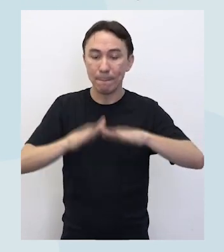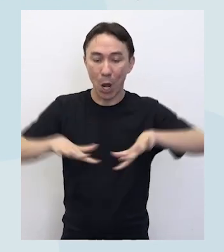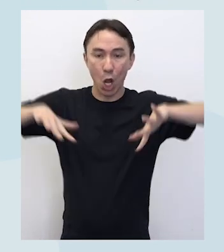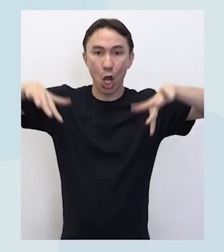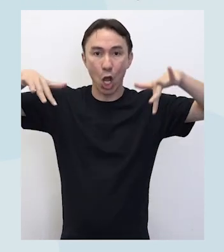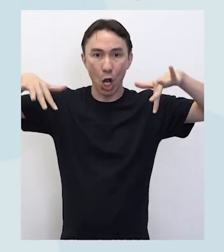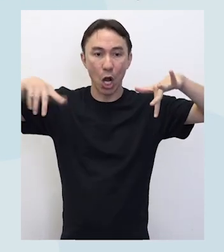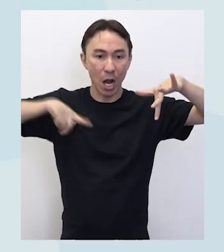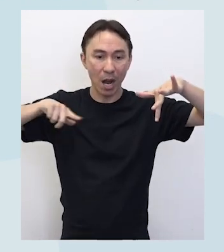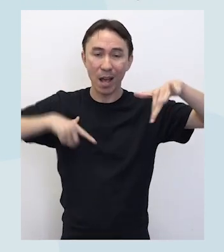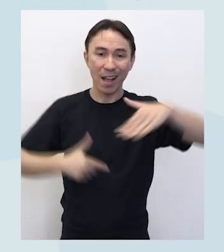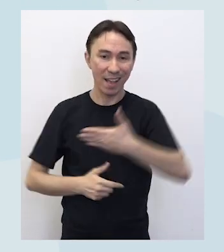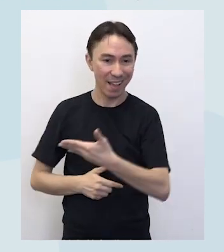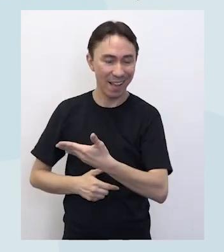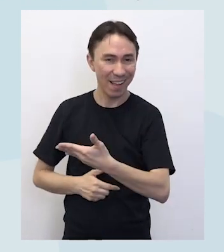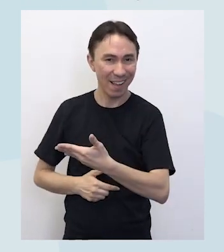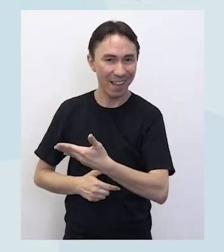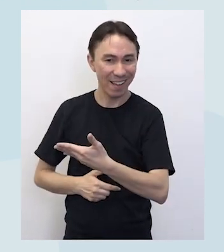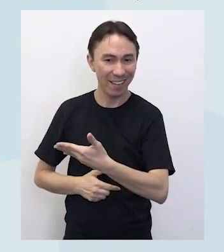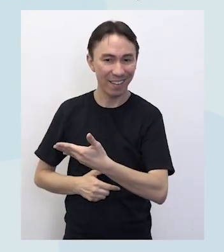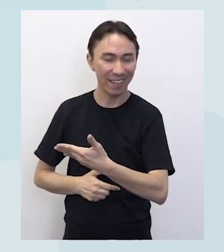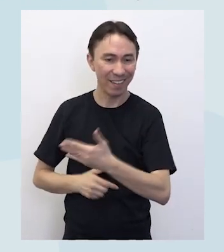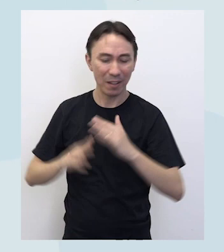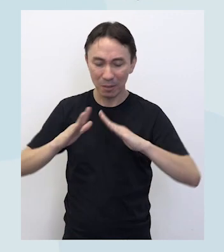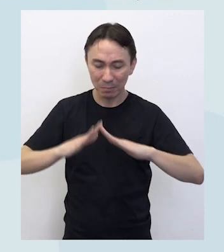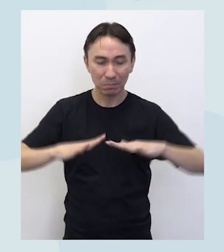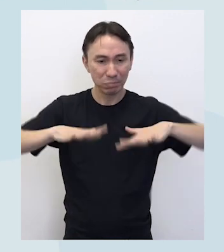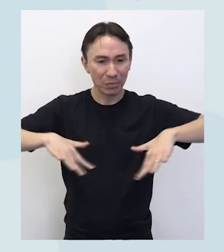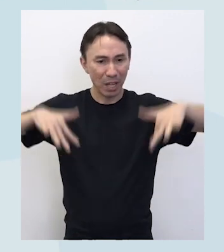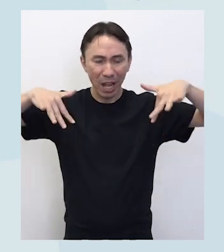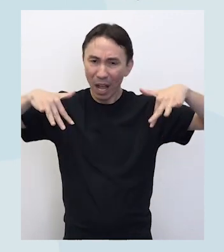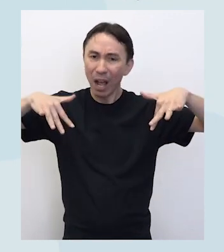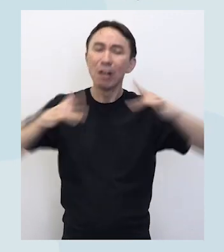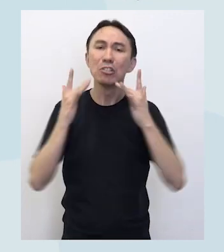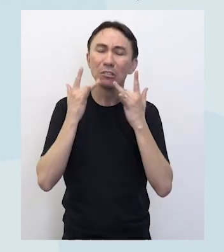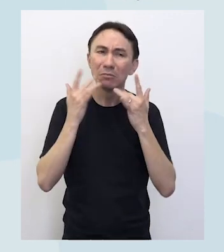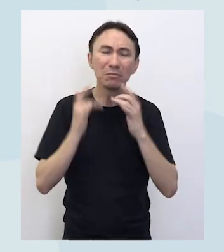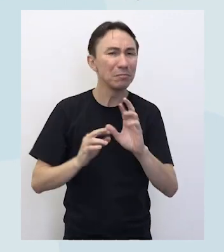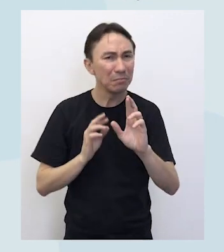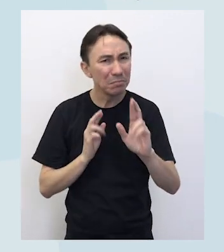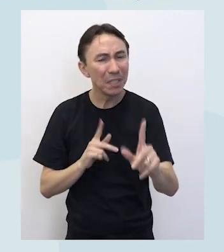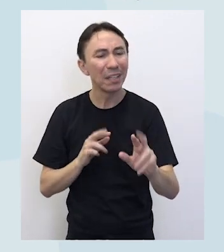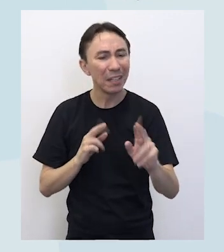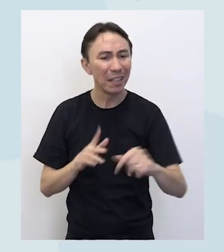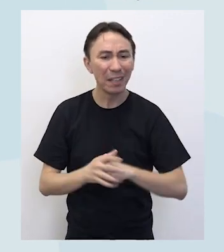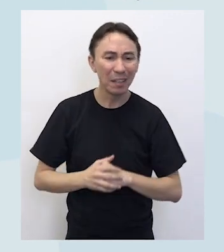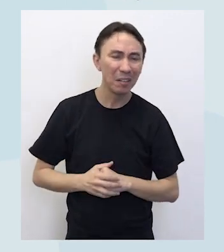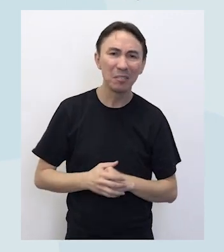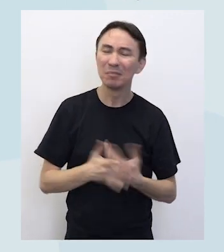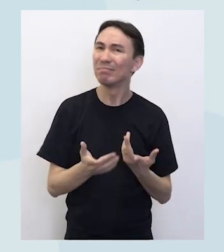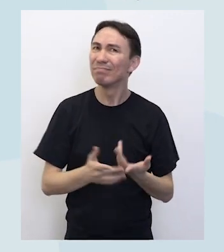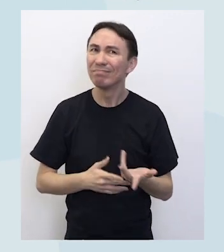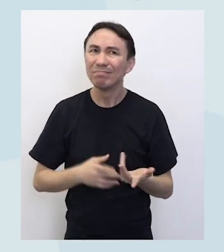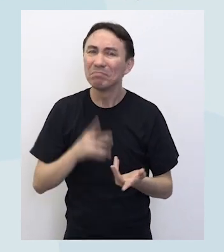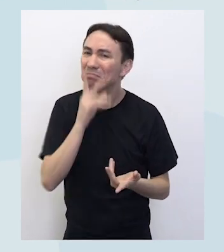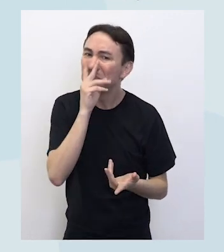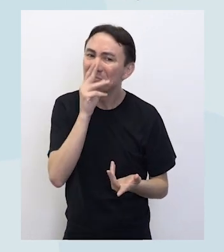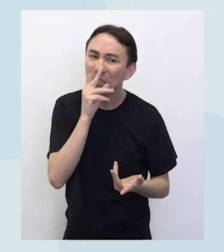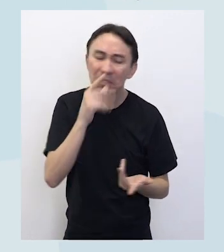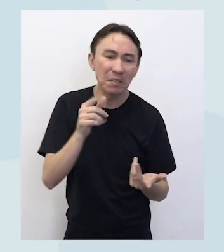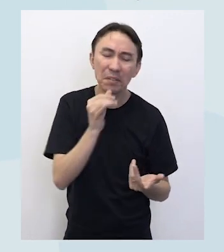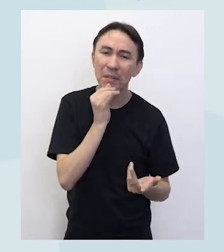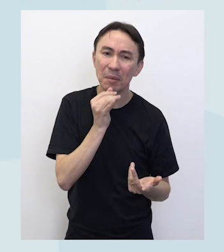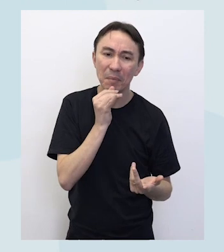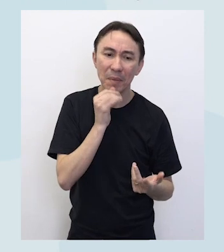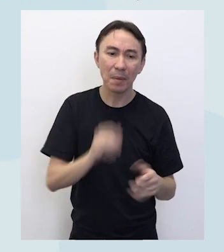professora, mas ele é um teatro, né, de uma outra forma, né? A configuração dele é diferente. Ele não parece um teatro, um palco à italiana, como a